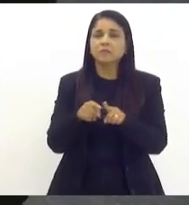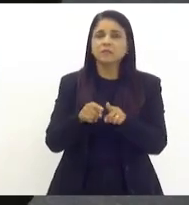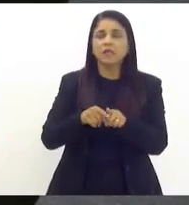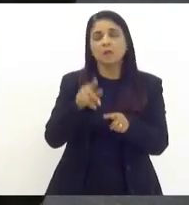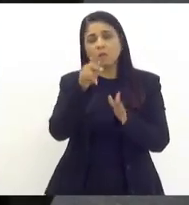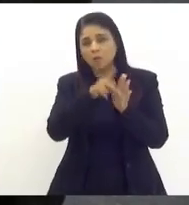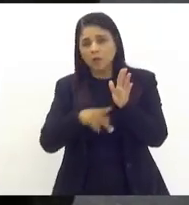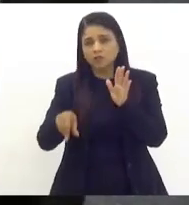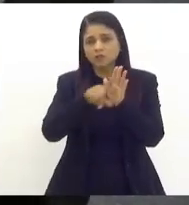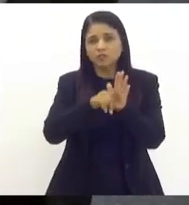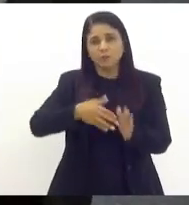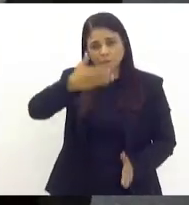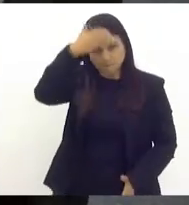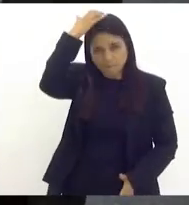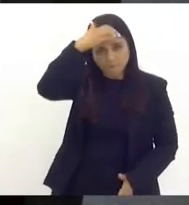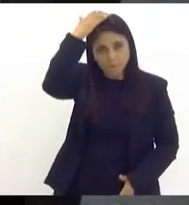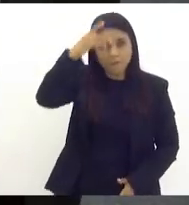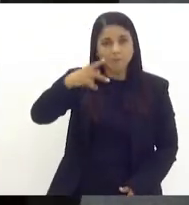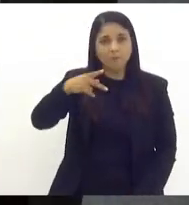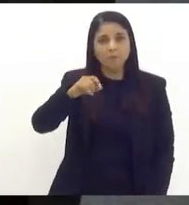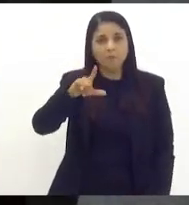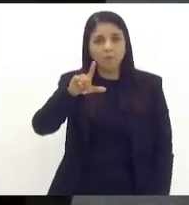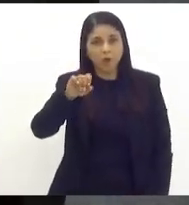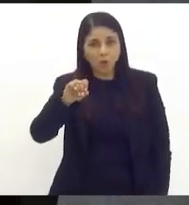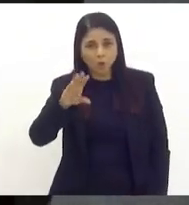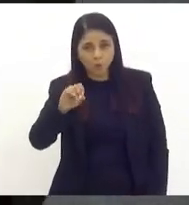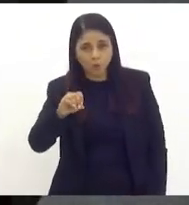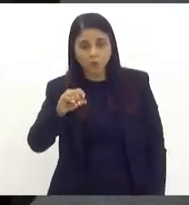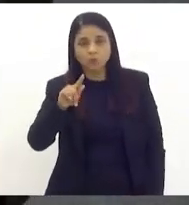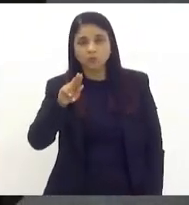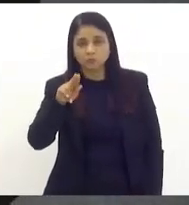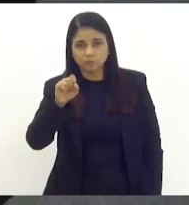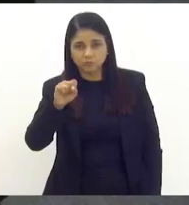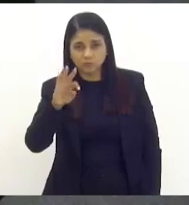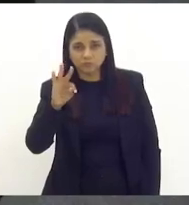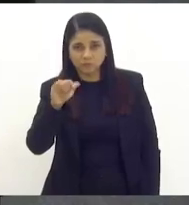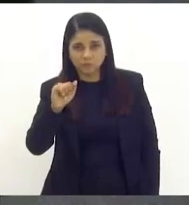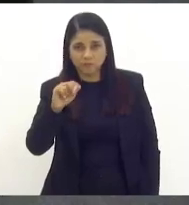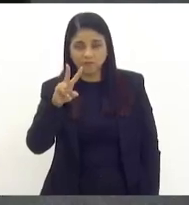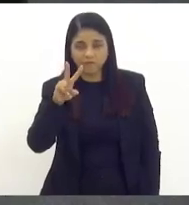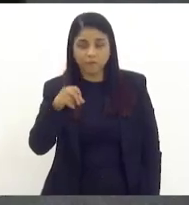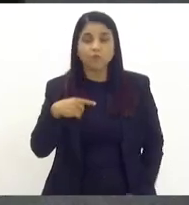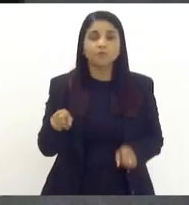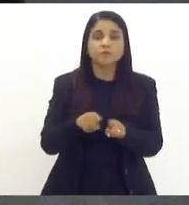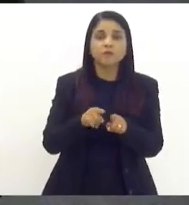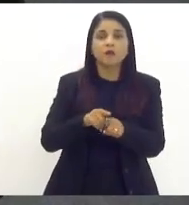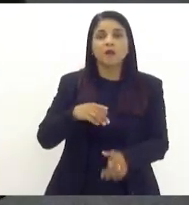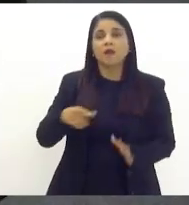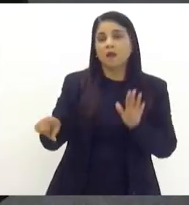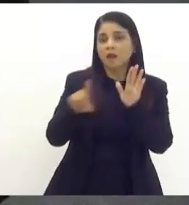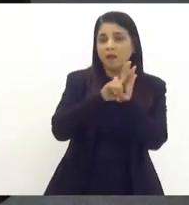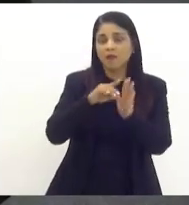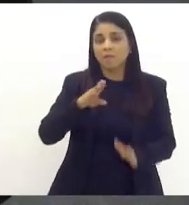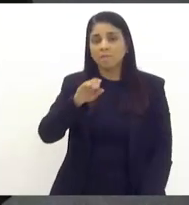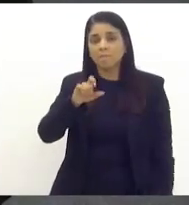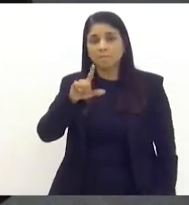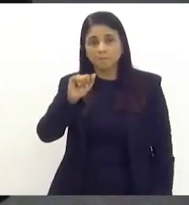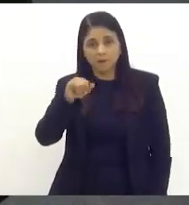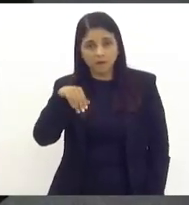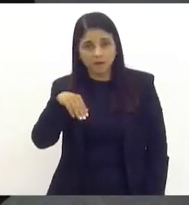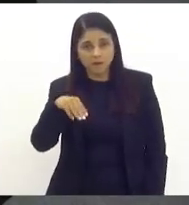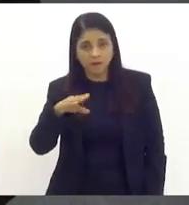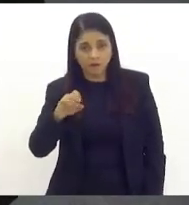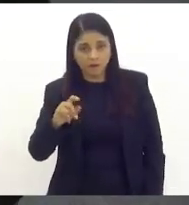Gustavo da Lei Aldir Blan que isso vai incentivar mas não adianta ser produzir se não é exibido uma coisa vai com a outra